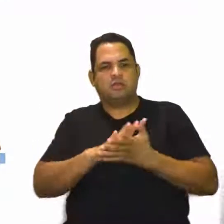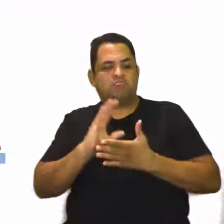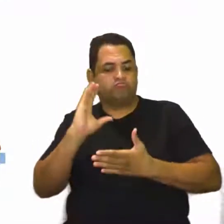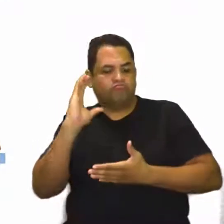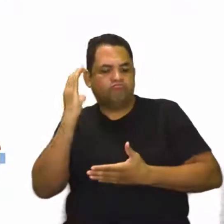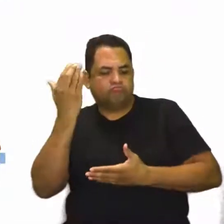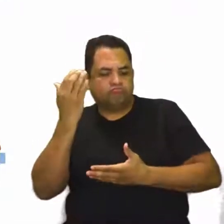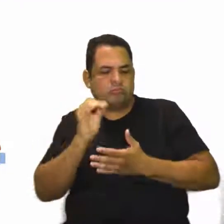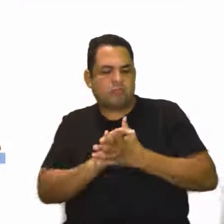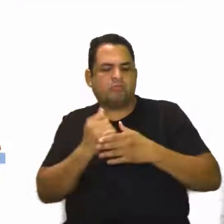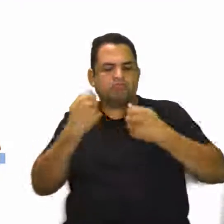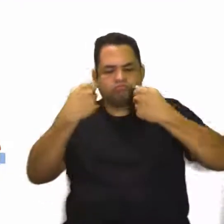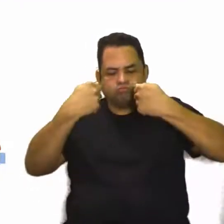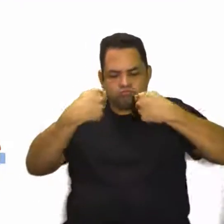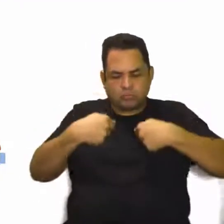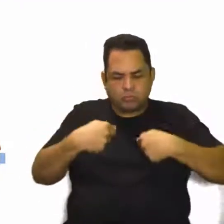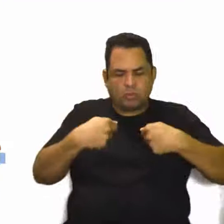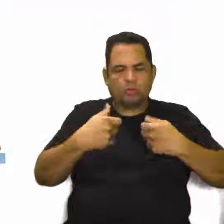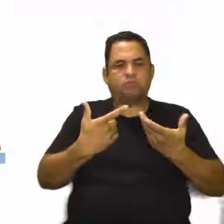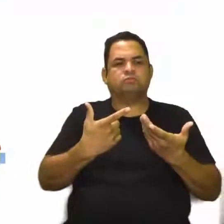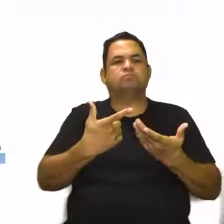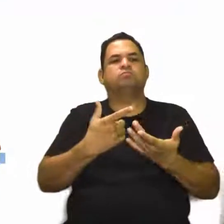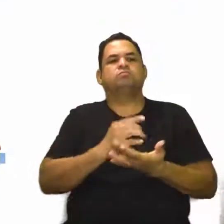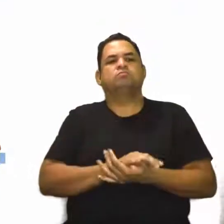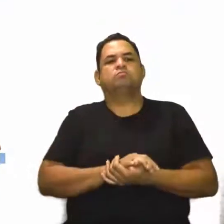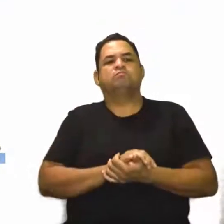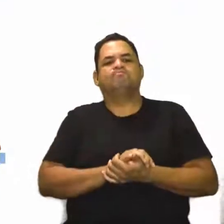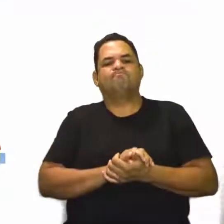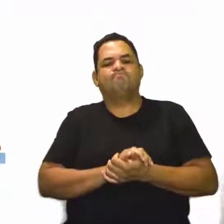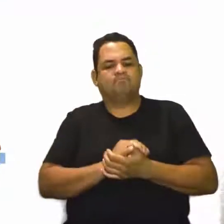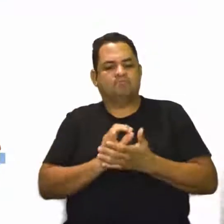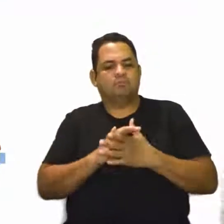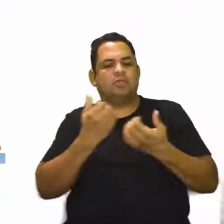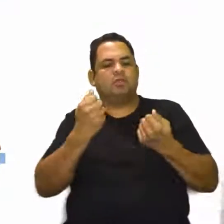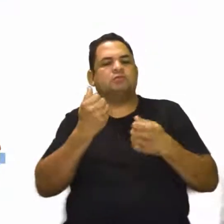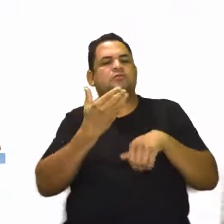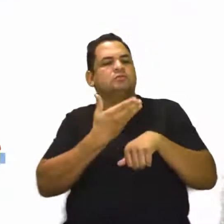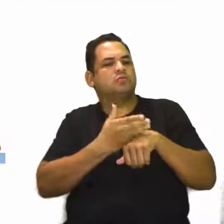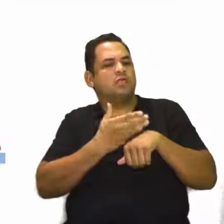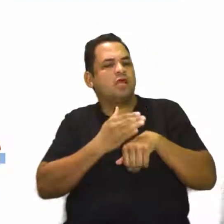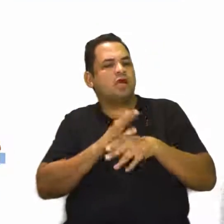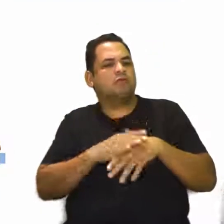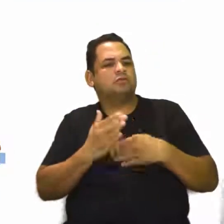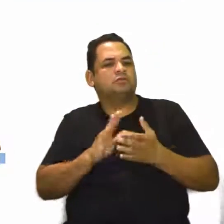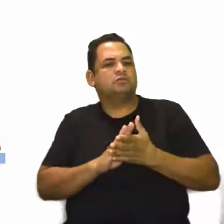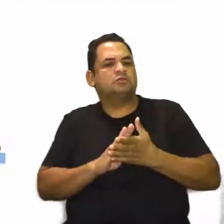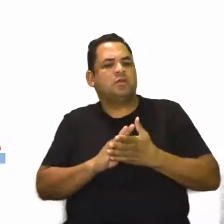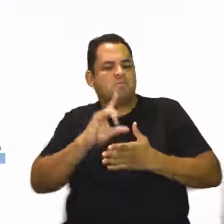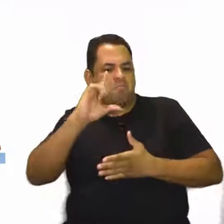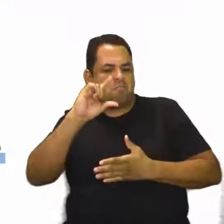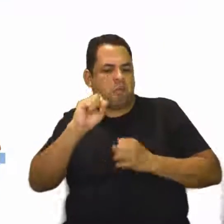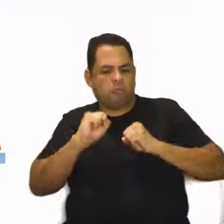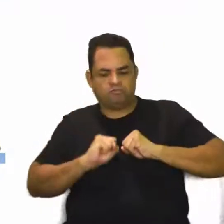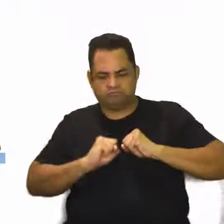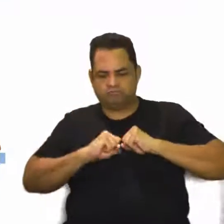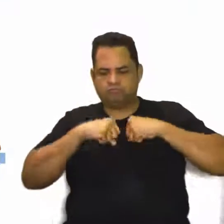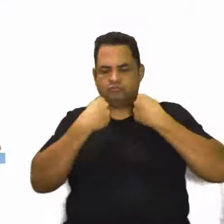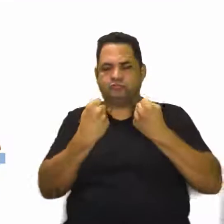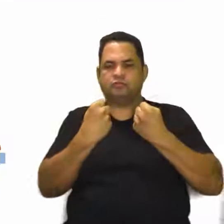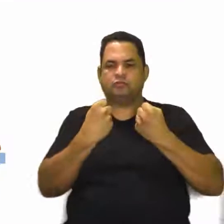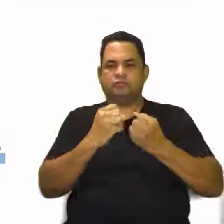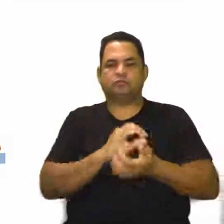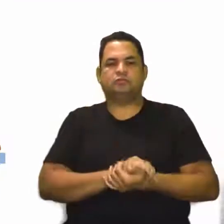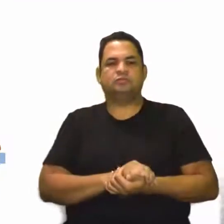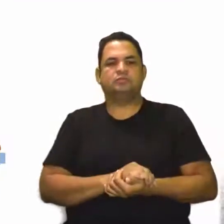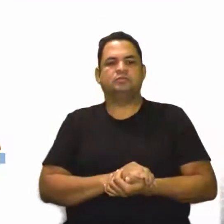significa que eu estou apto, que eu tenho capacidade de realizar as atividades sem o menor esforço. Veja bem,